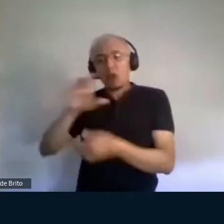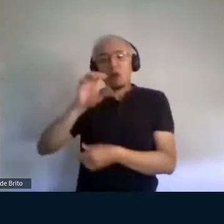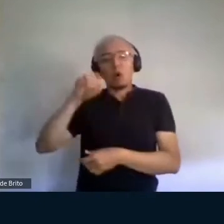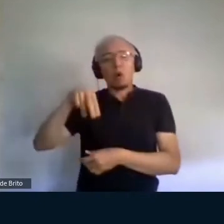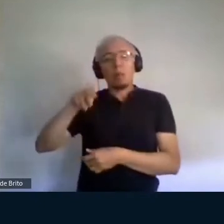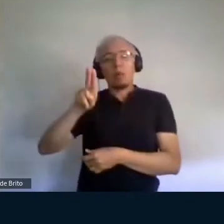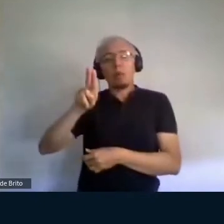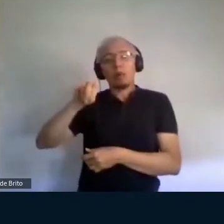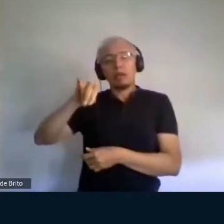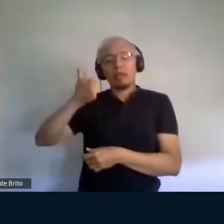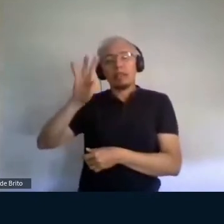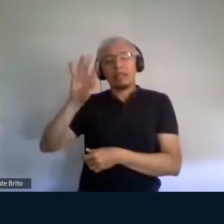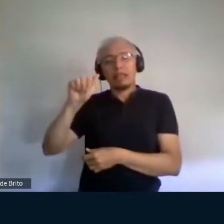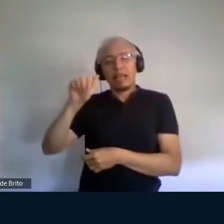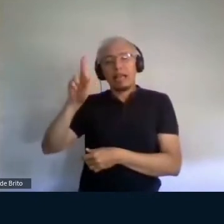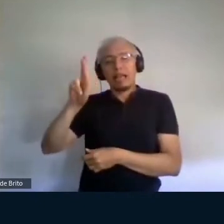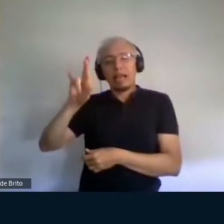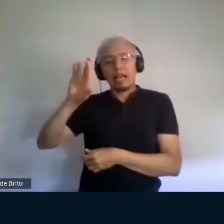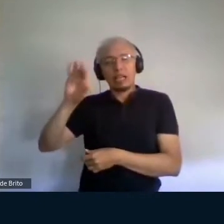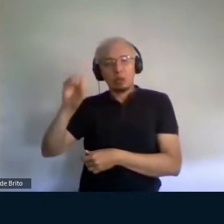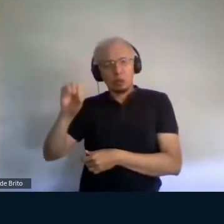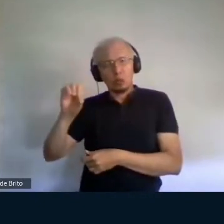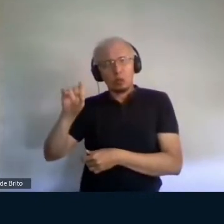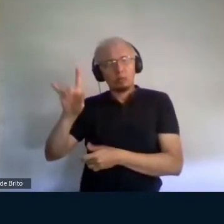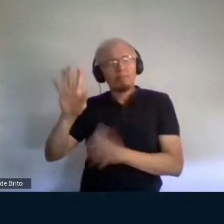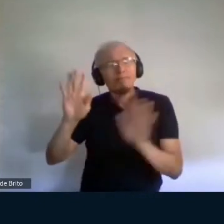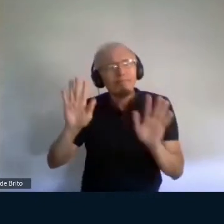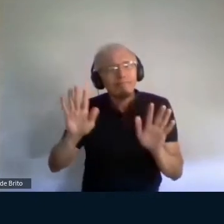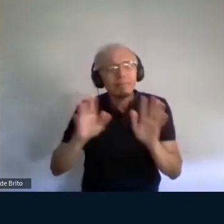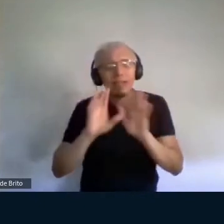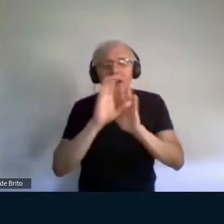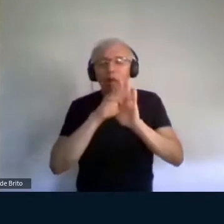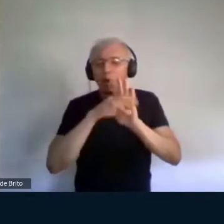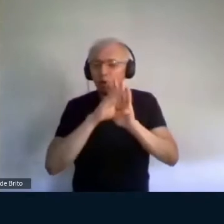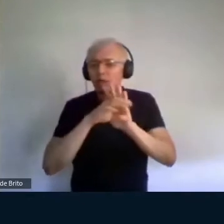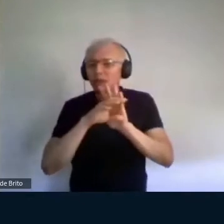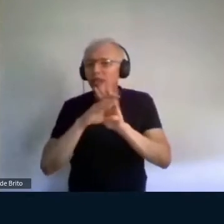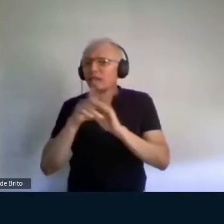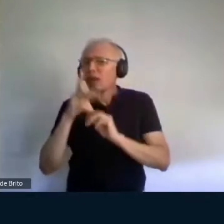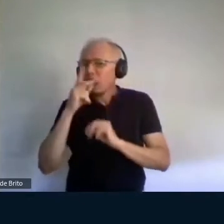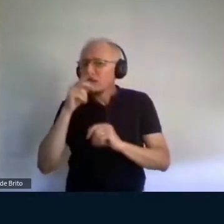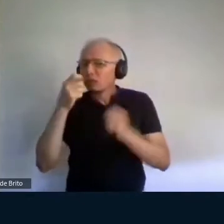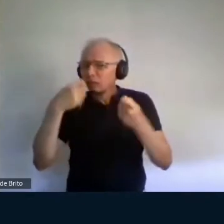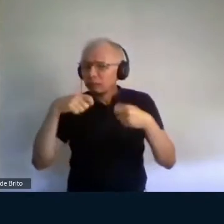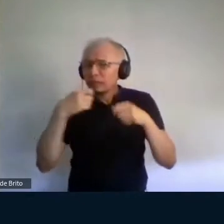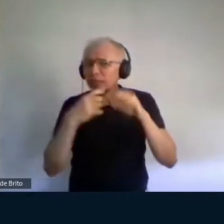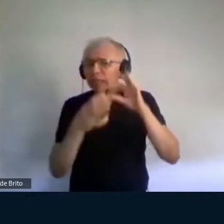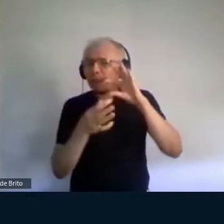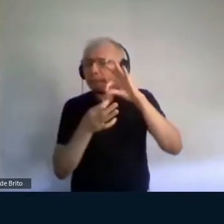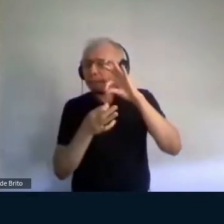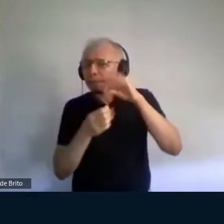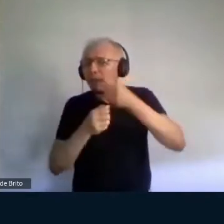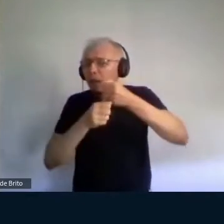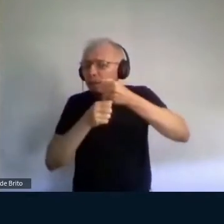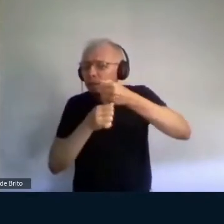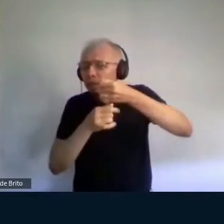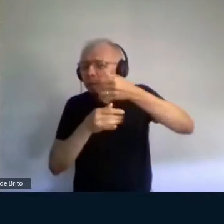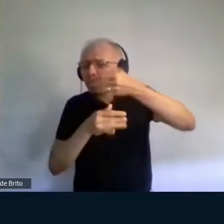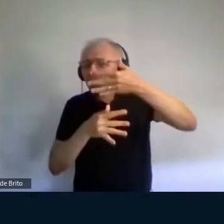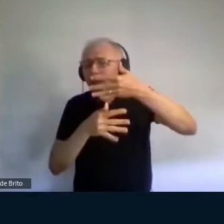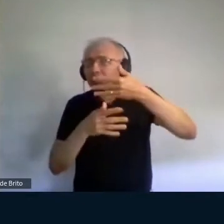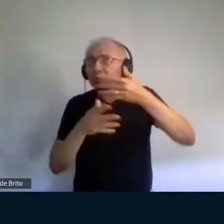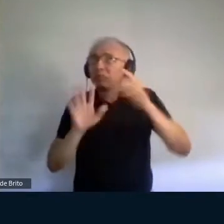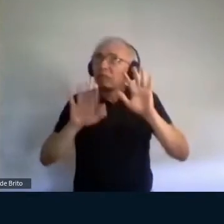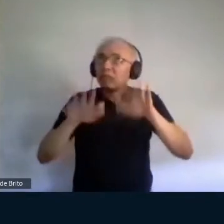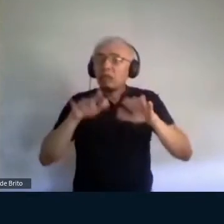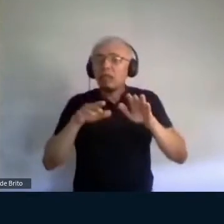é um conceito que eu acho importante talvez você desenvolver um pouquinho mais, talvez um parágrafo. Eu